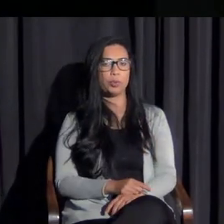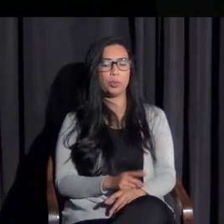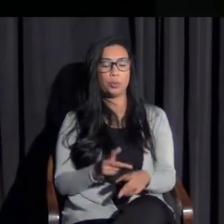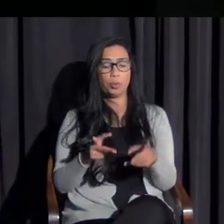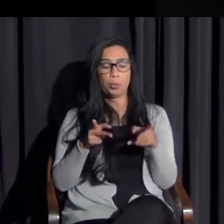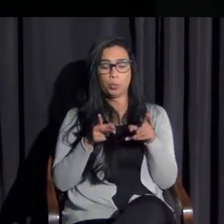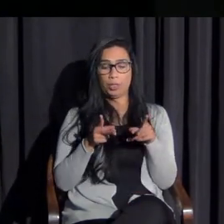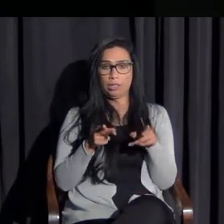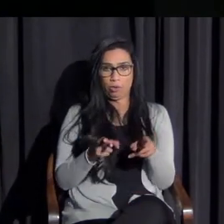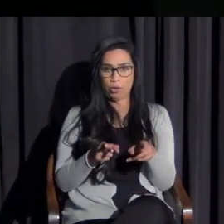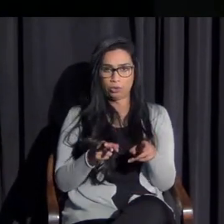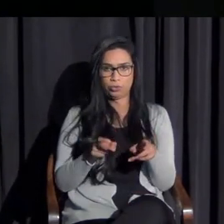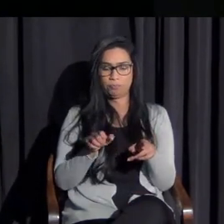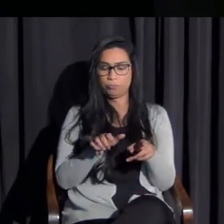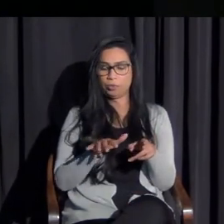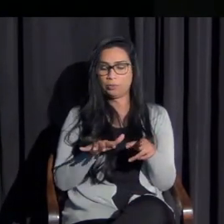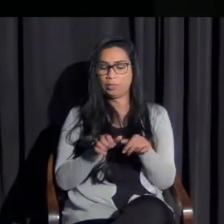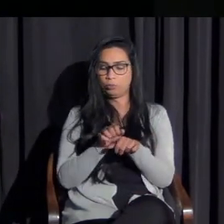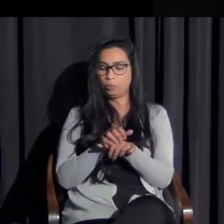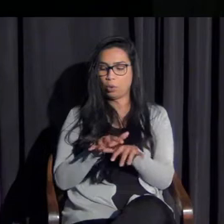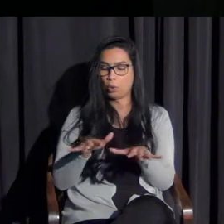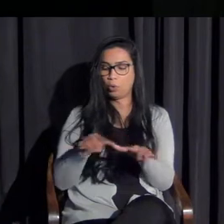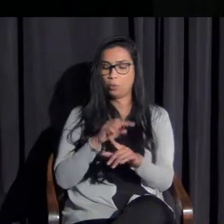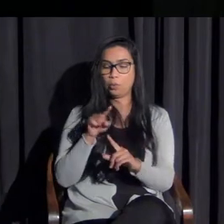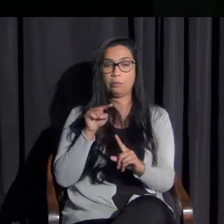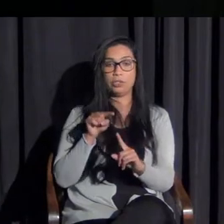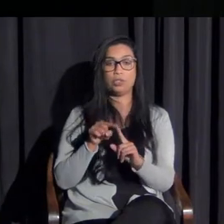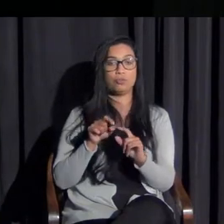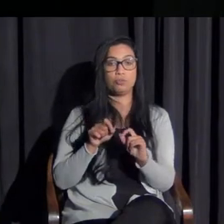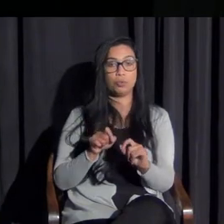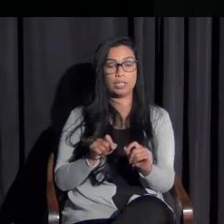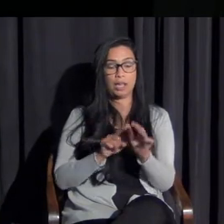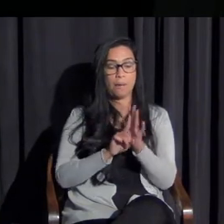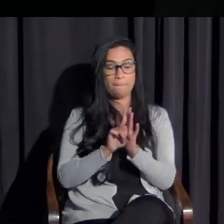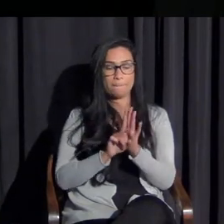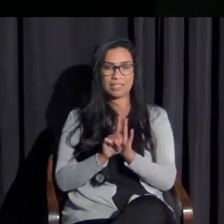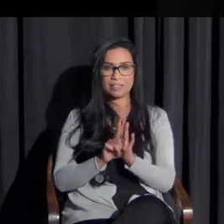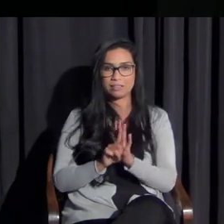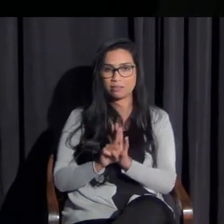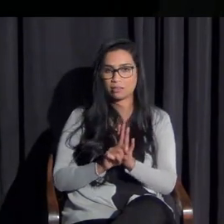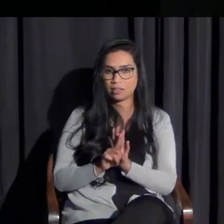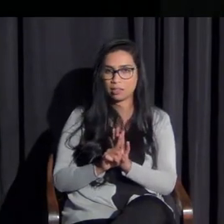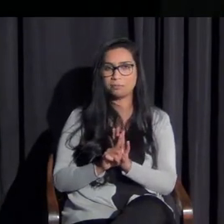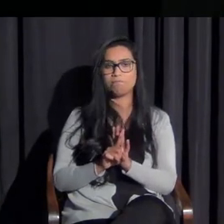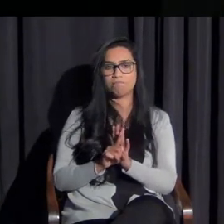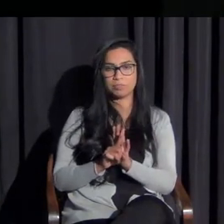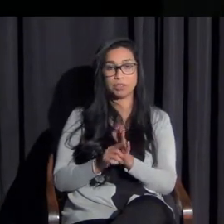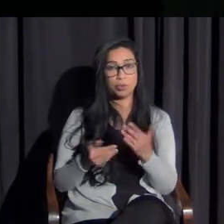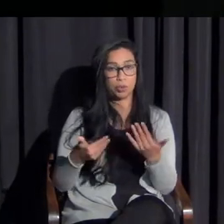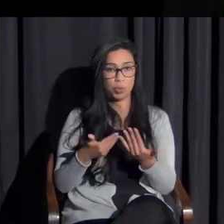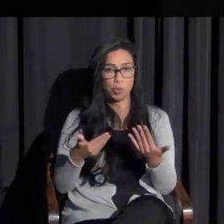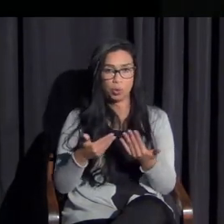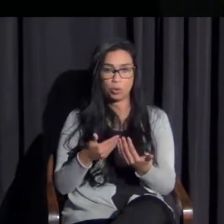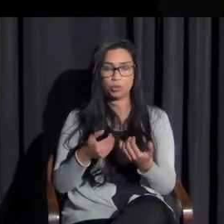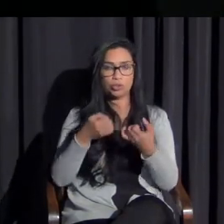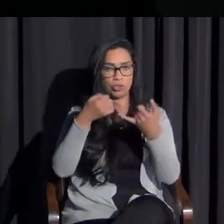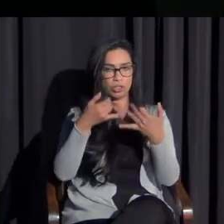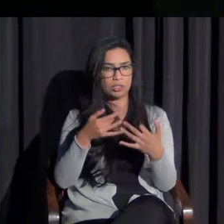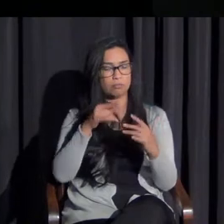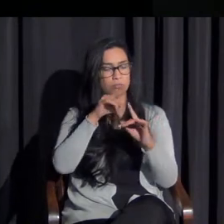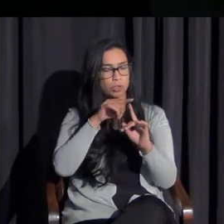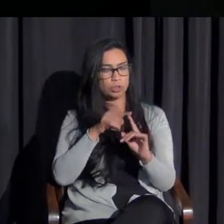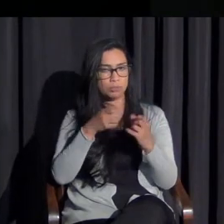mais amplo, né, cujo objetivo era, de fato, pesquisar essas ocupações sobre as quais comentei com vocês agora, né, mencionei